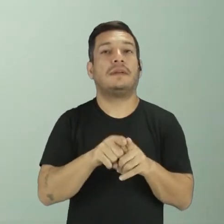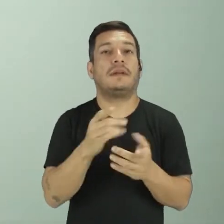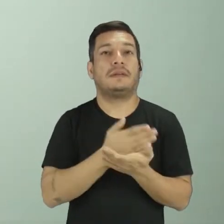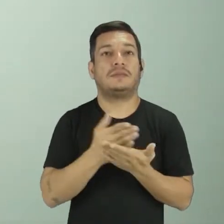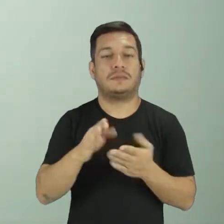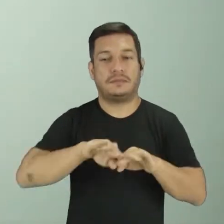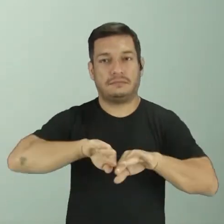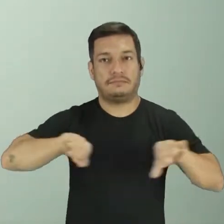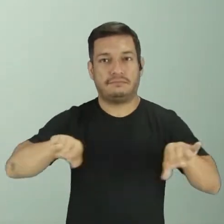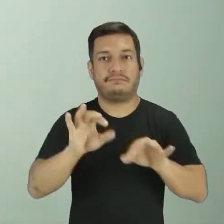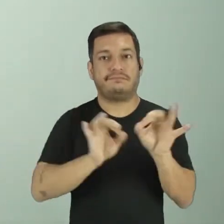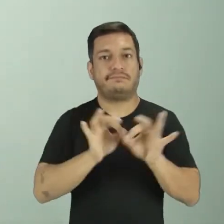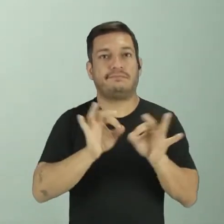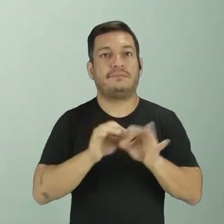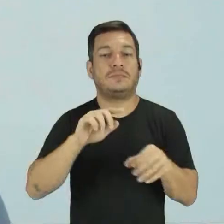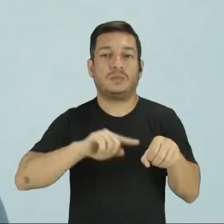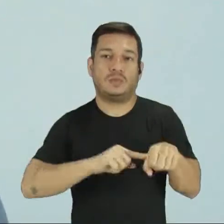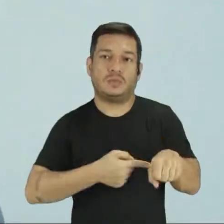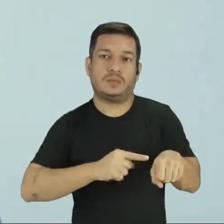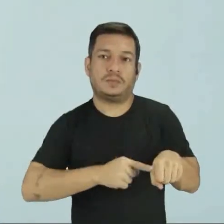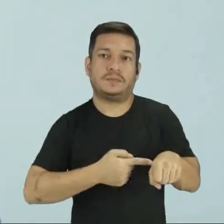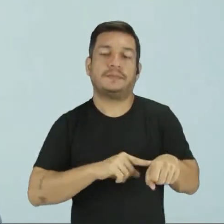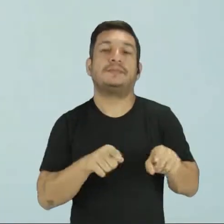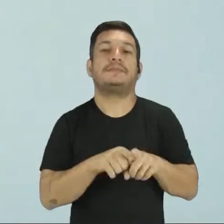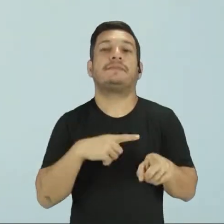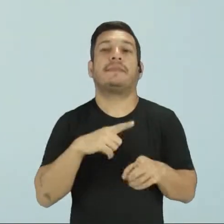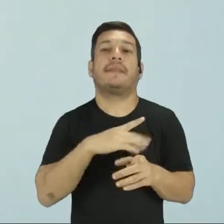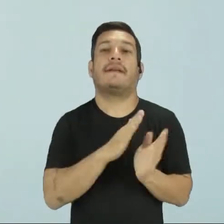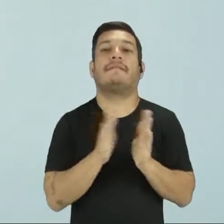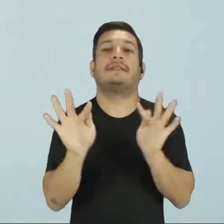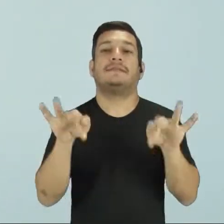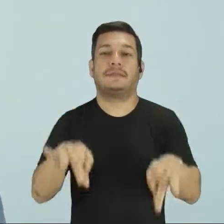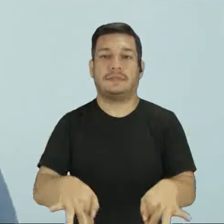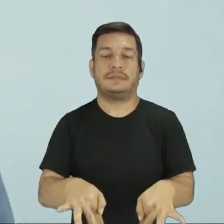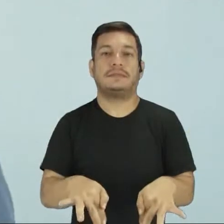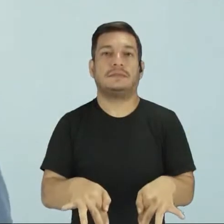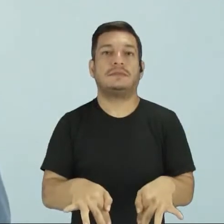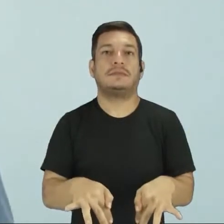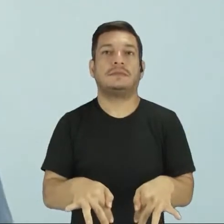inicia a separação e formação dos núcleos e a gente vai ter uma fase final,